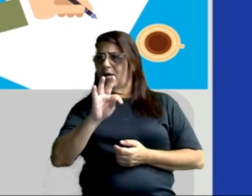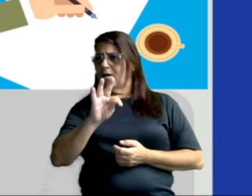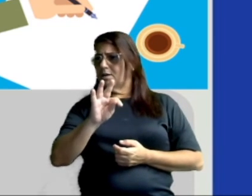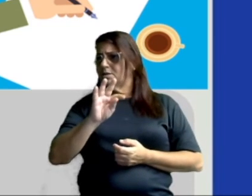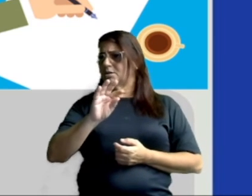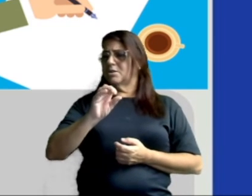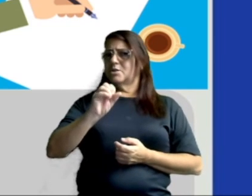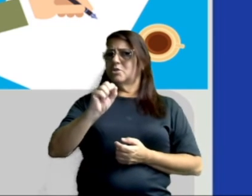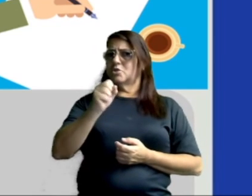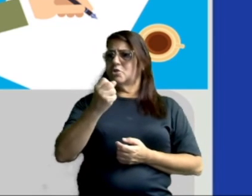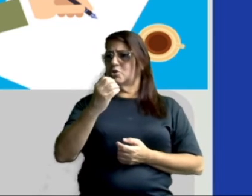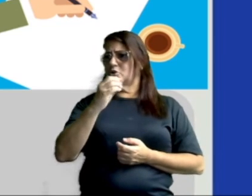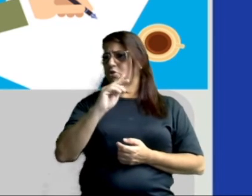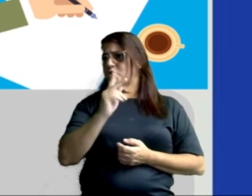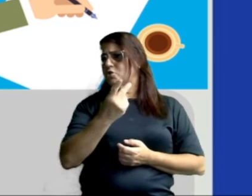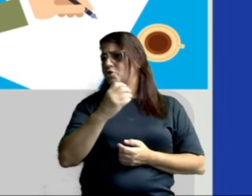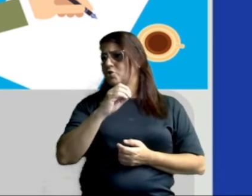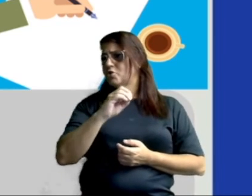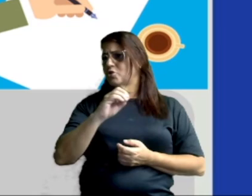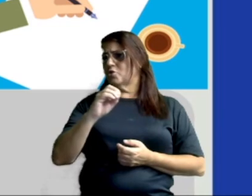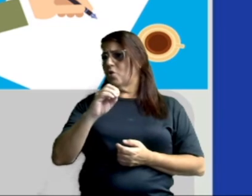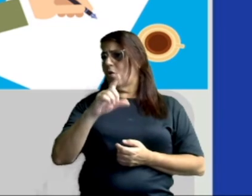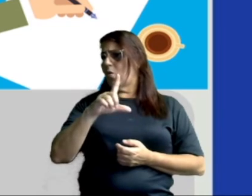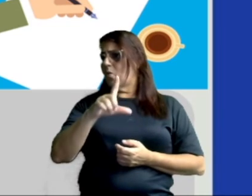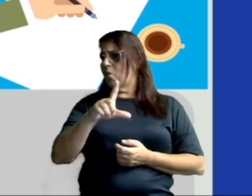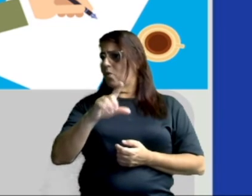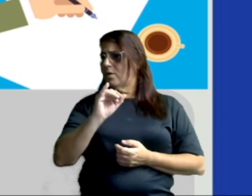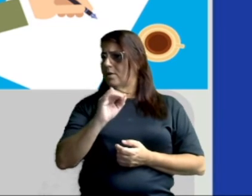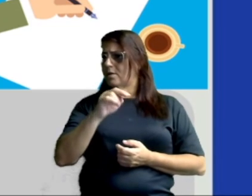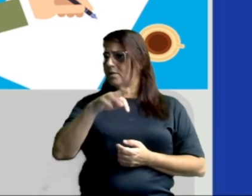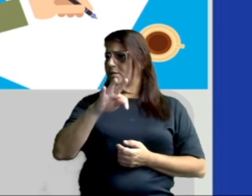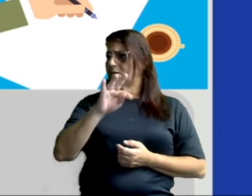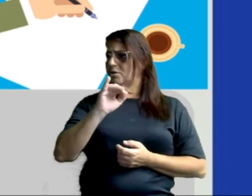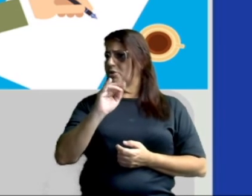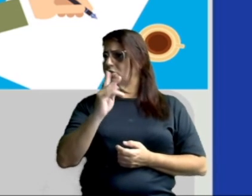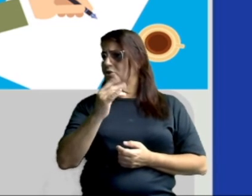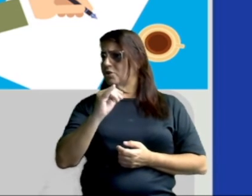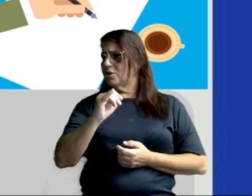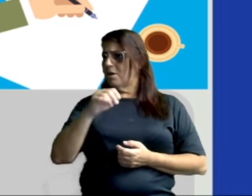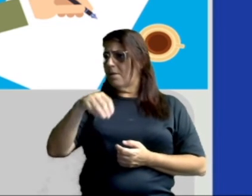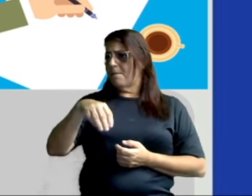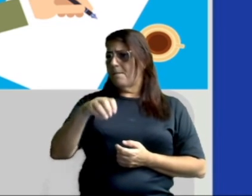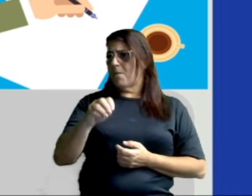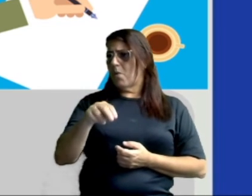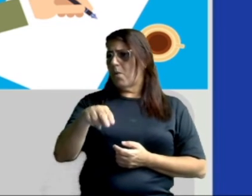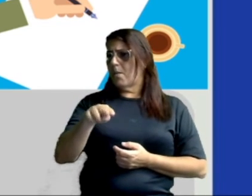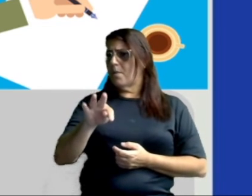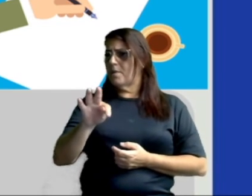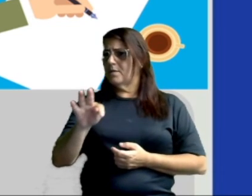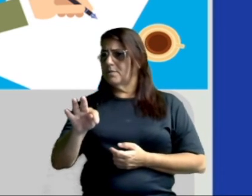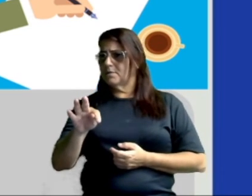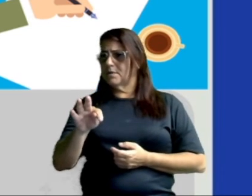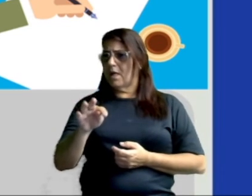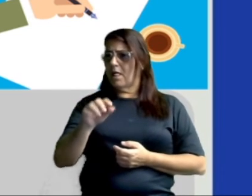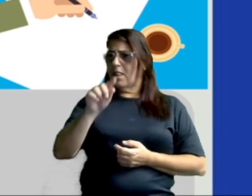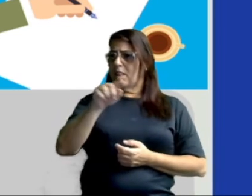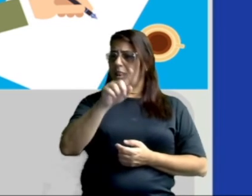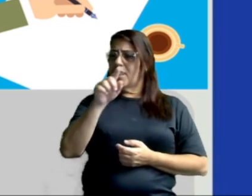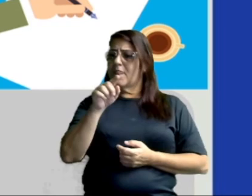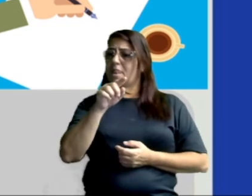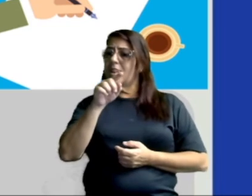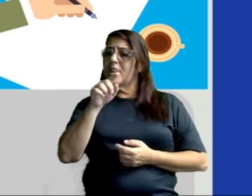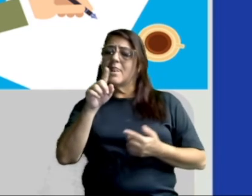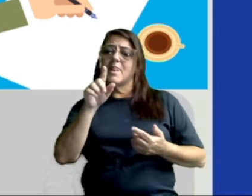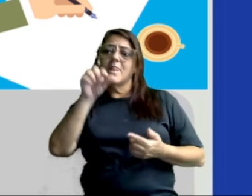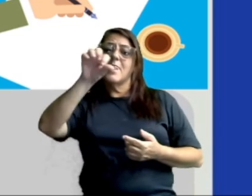forma negativa quanto na forma interrogativa. E aí, como é que eu faço para negar essa frase? They are at